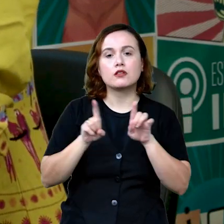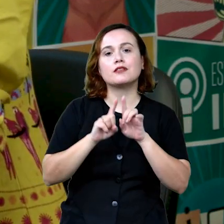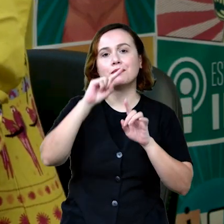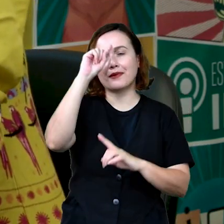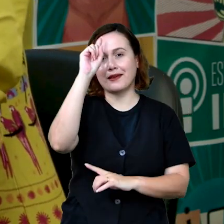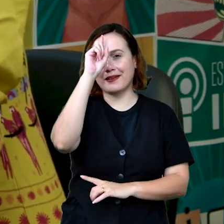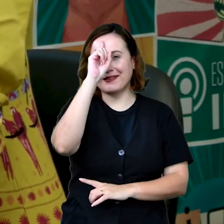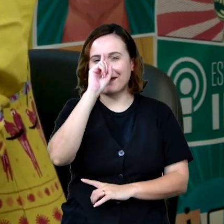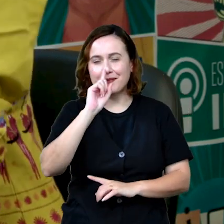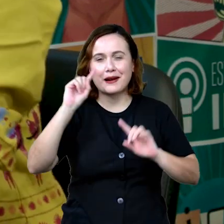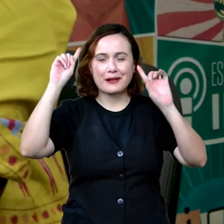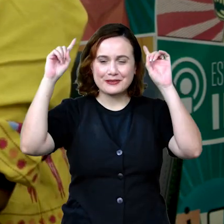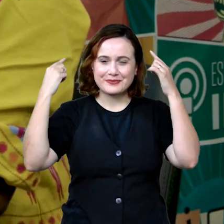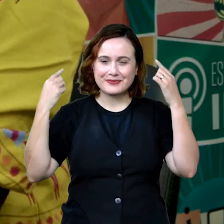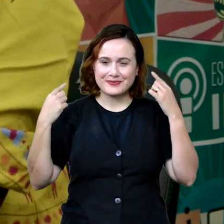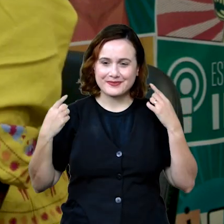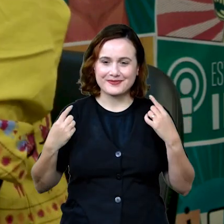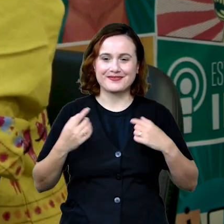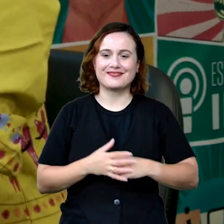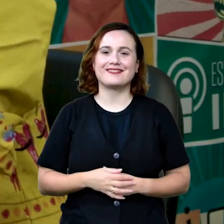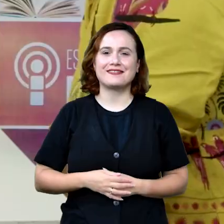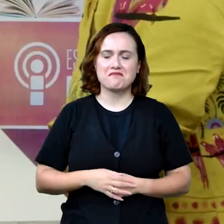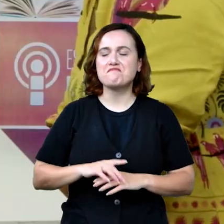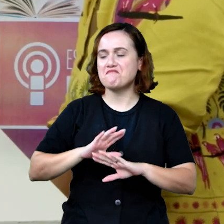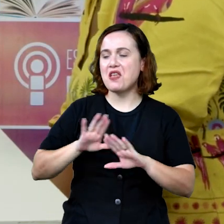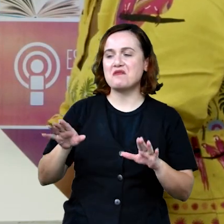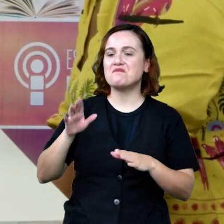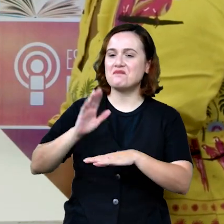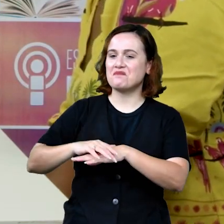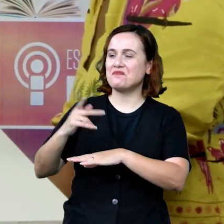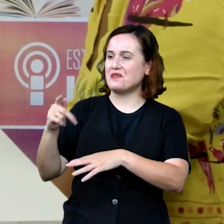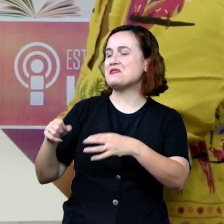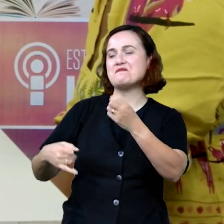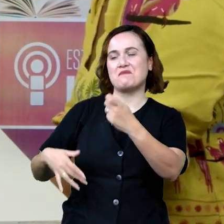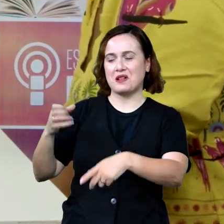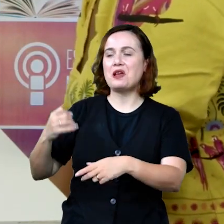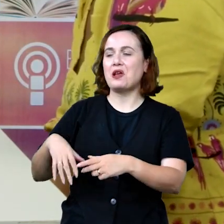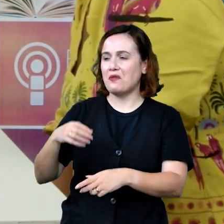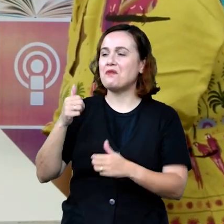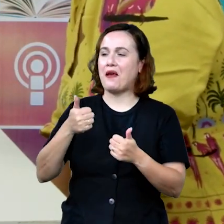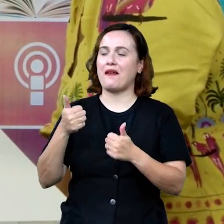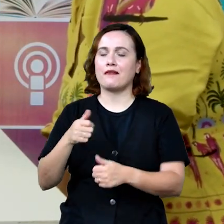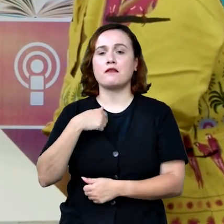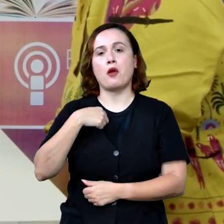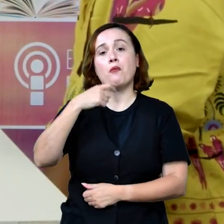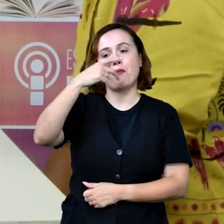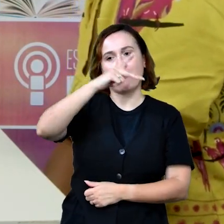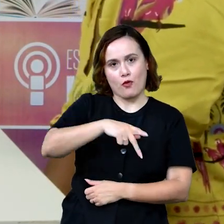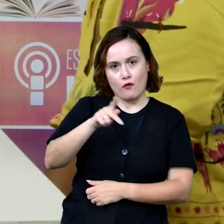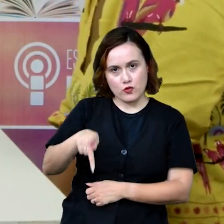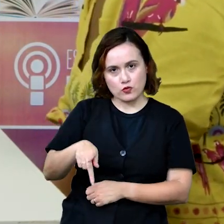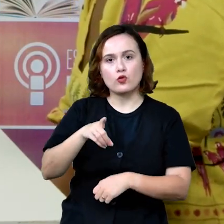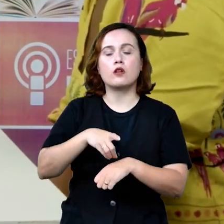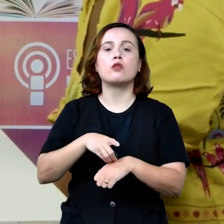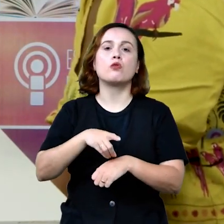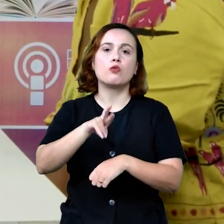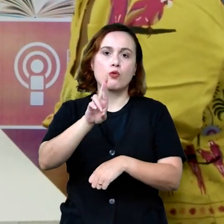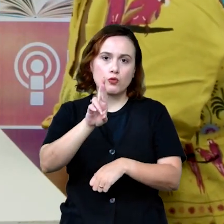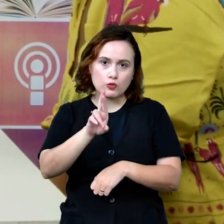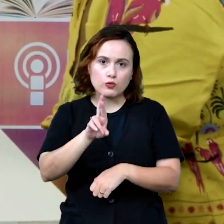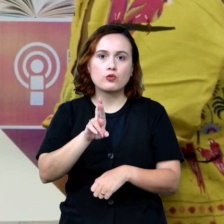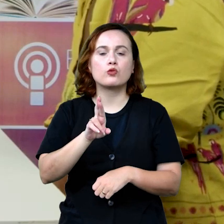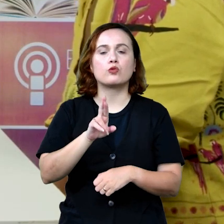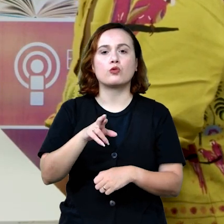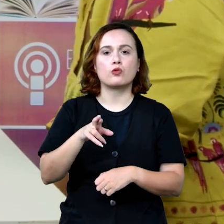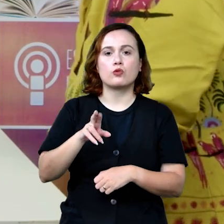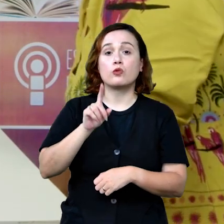mechas loiras. Eu acho que é isso. E é isso. Acho que você já me apresentou super bem. Professora, doutora e mestre